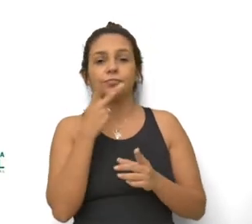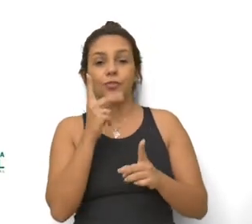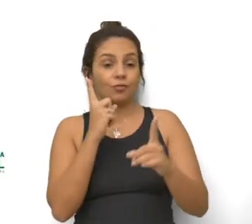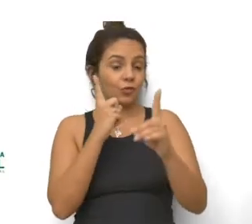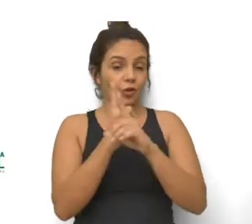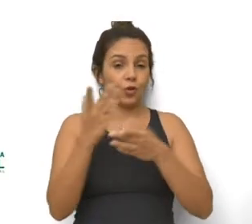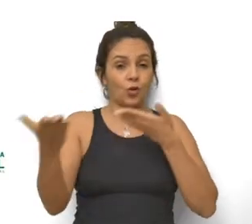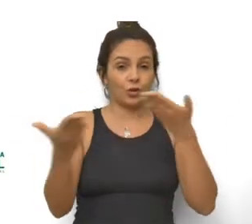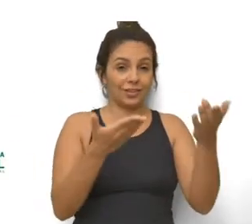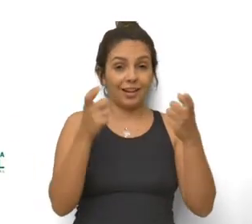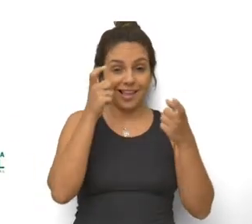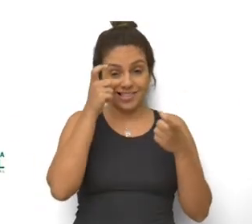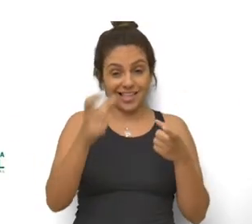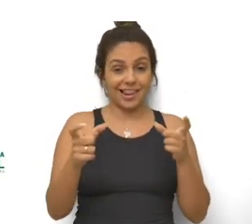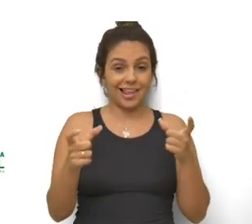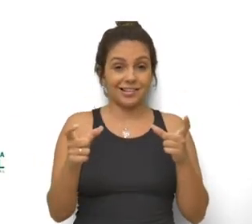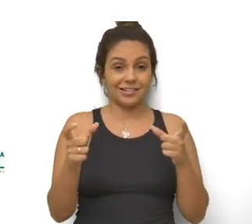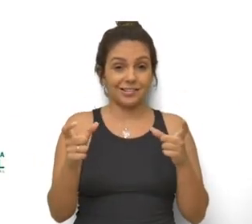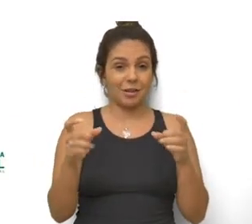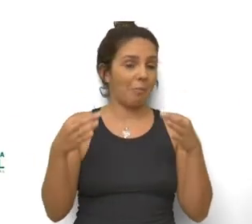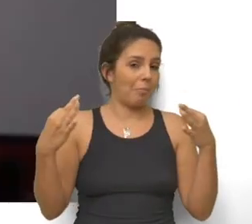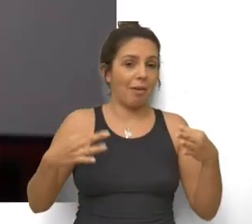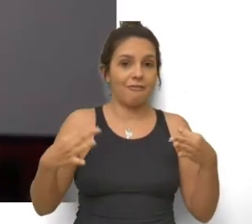interesses perfeito, porque